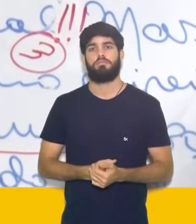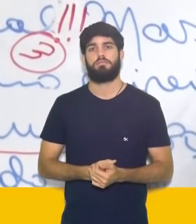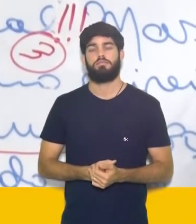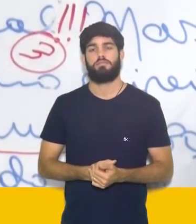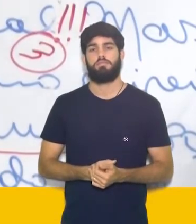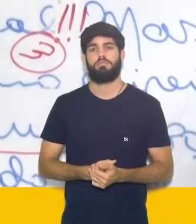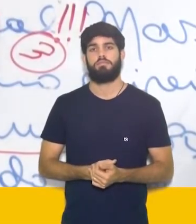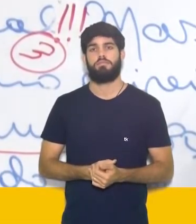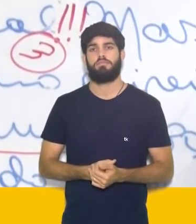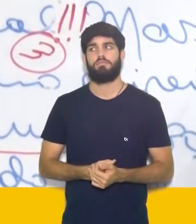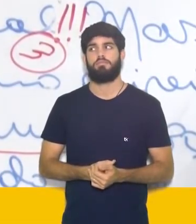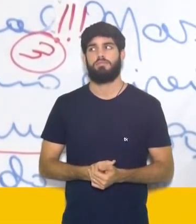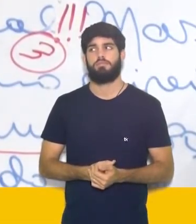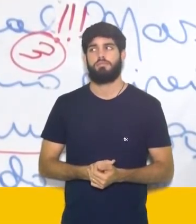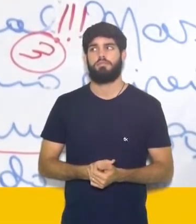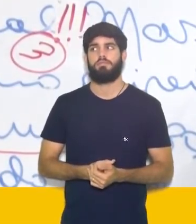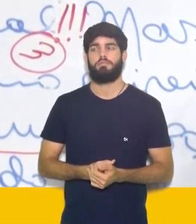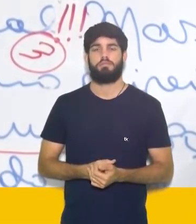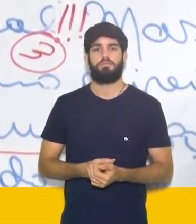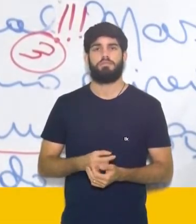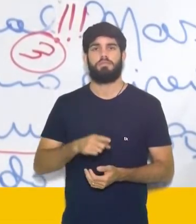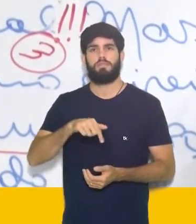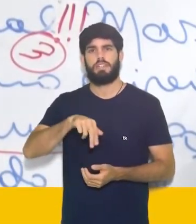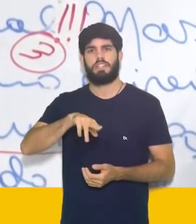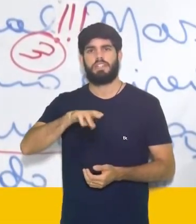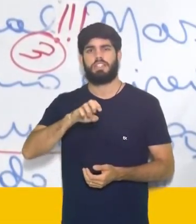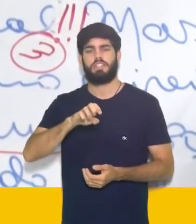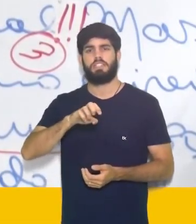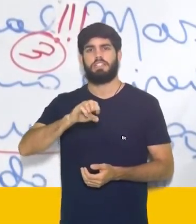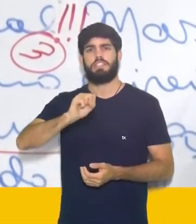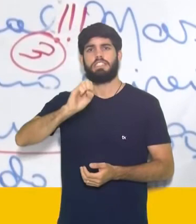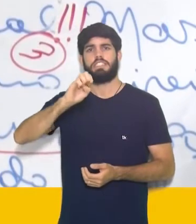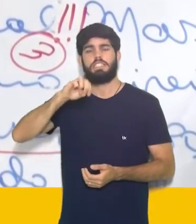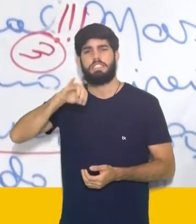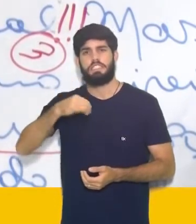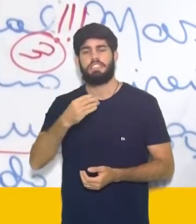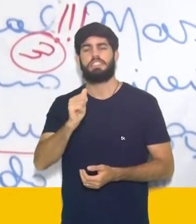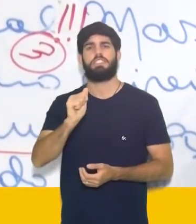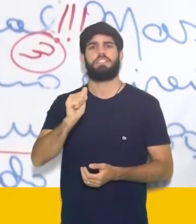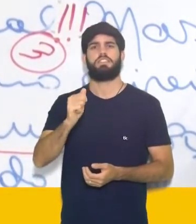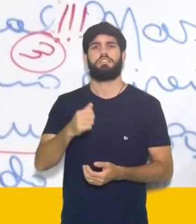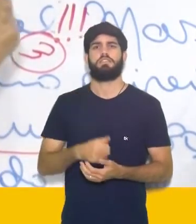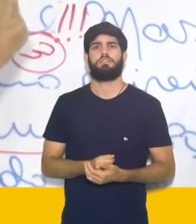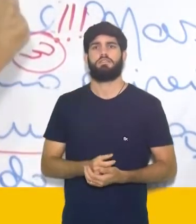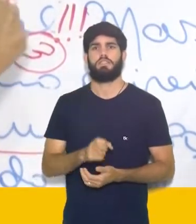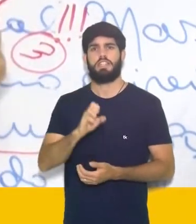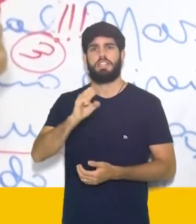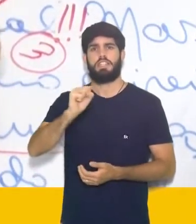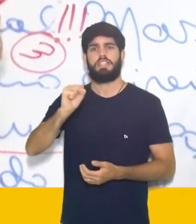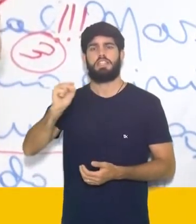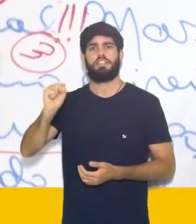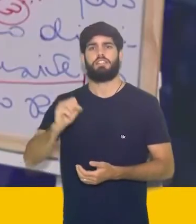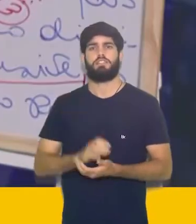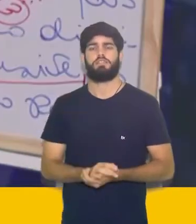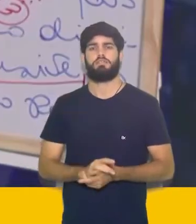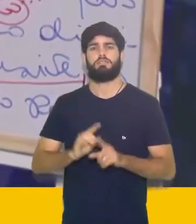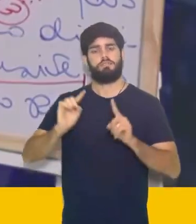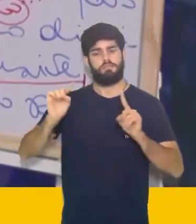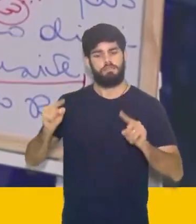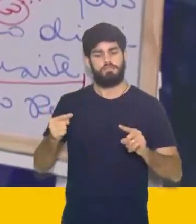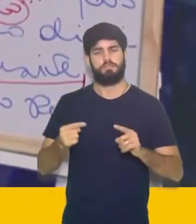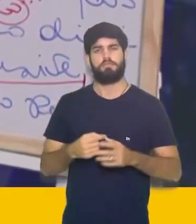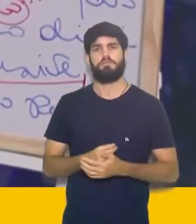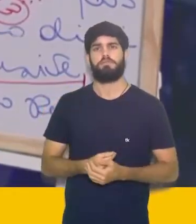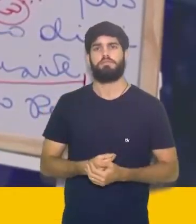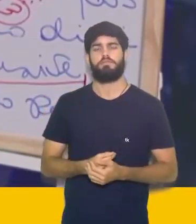que seja esse... Ai, que seja esse. Que coisa linda. Esse. Entre